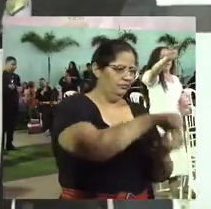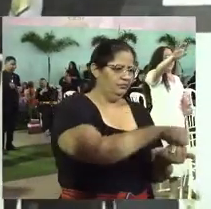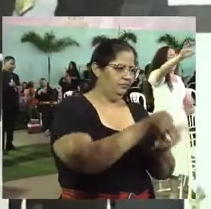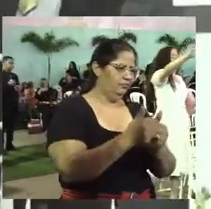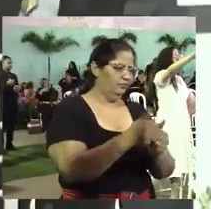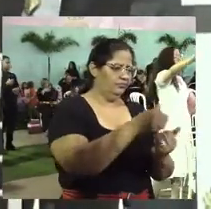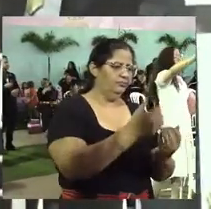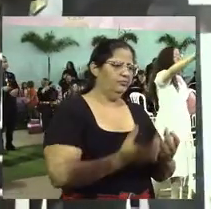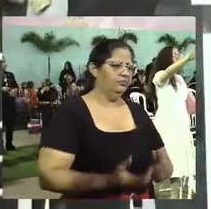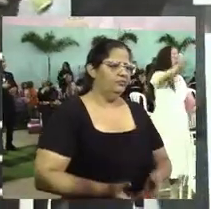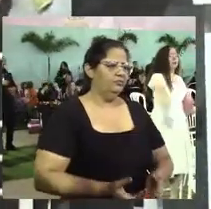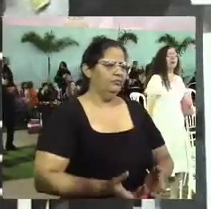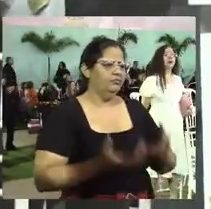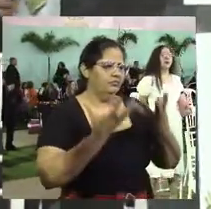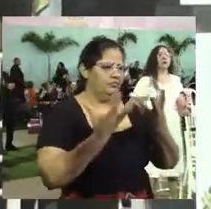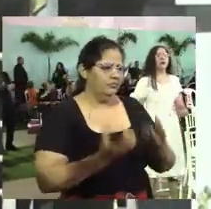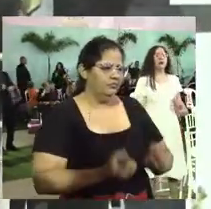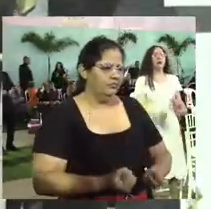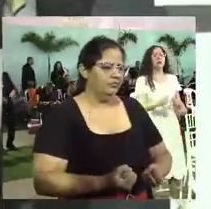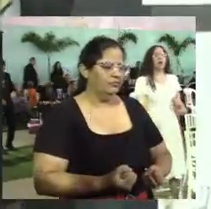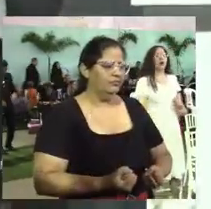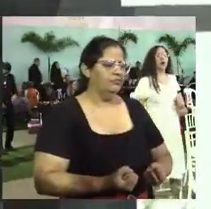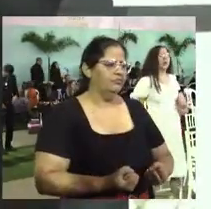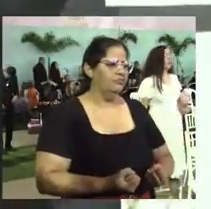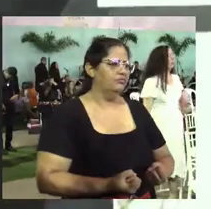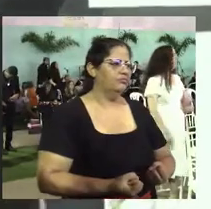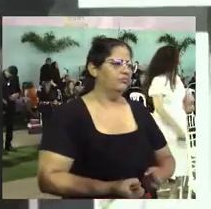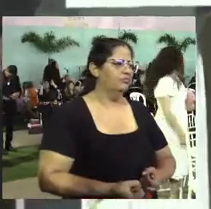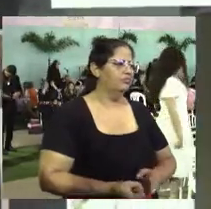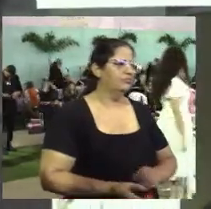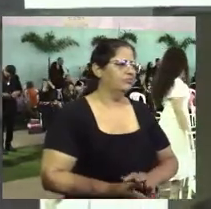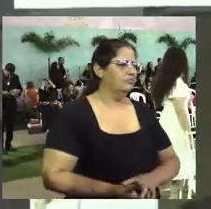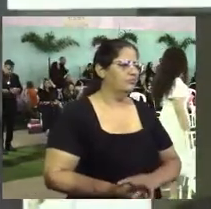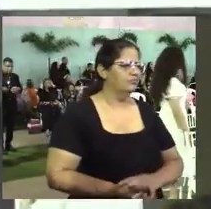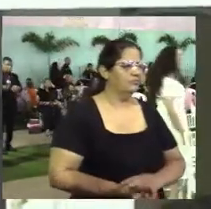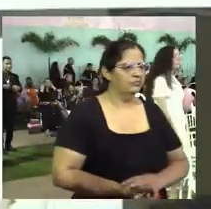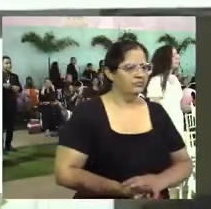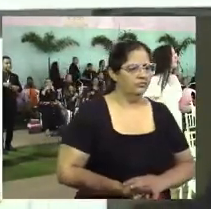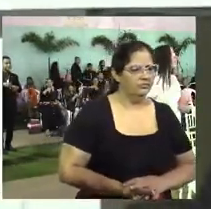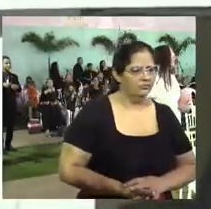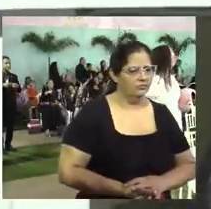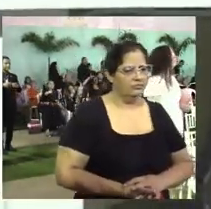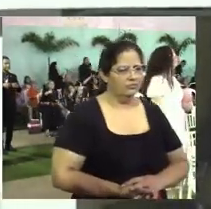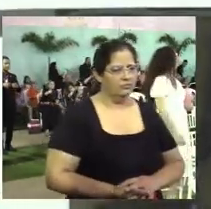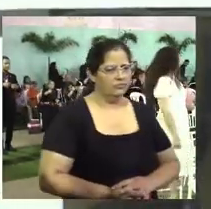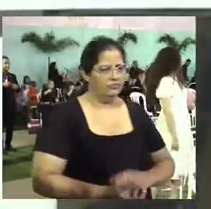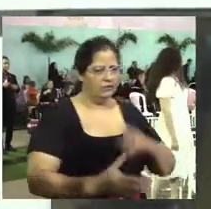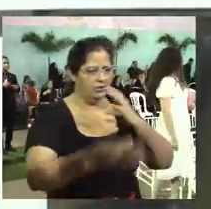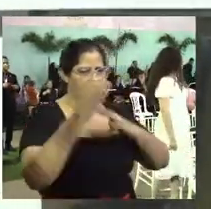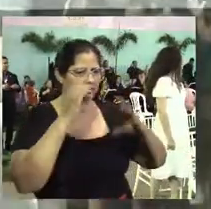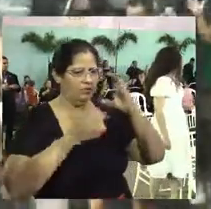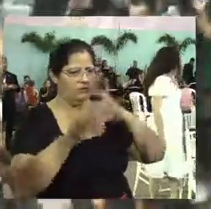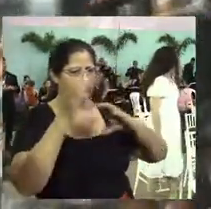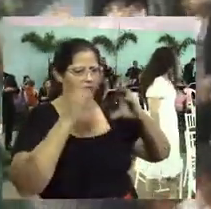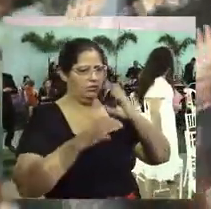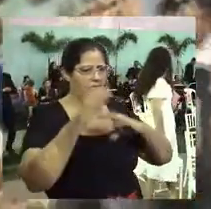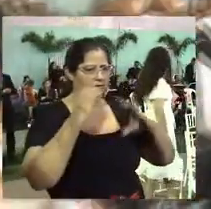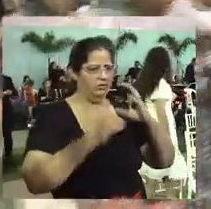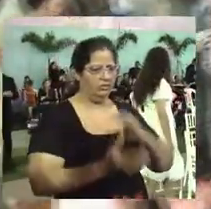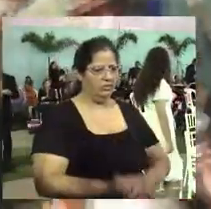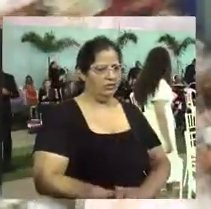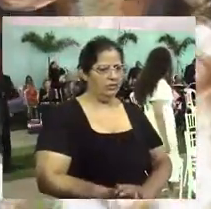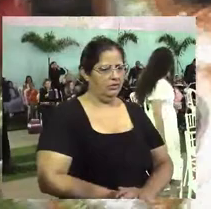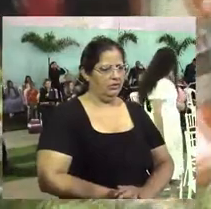Fogo receba receba quem pode cantar por favor a netinha alguém por favor Adore cante exalte